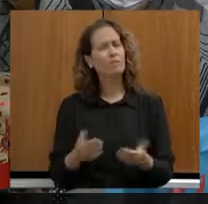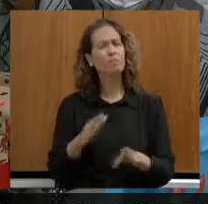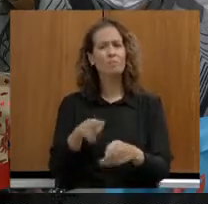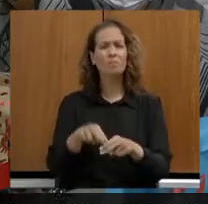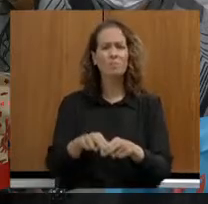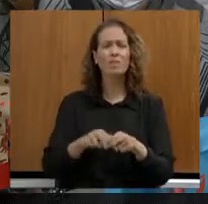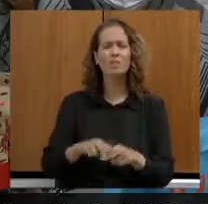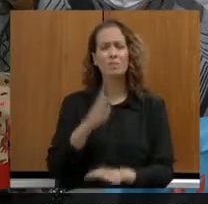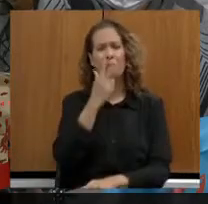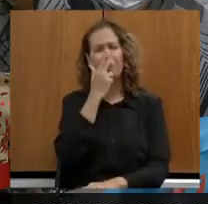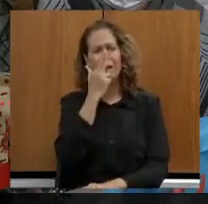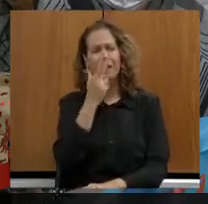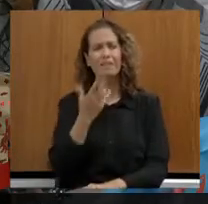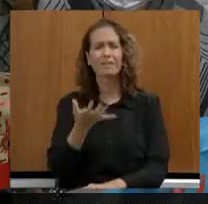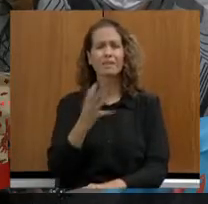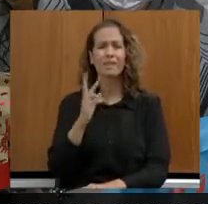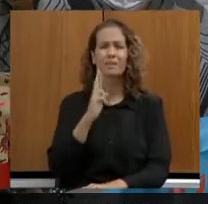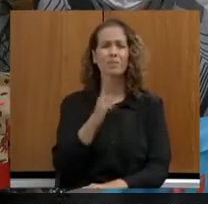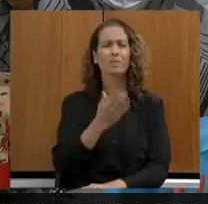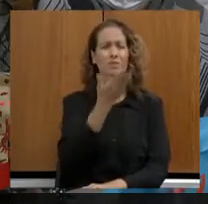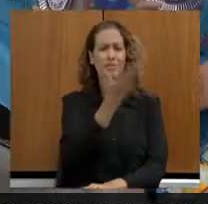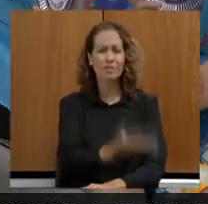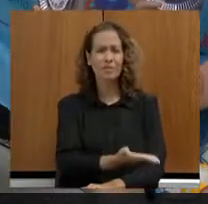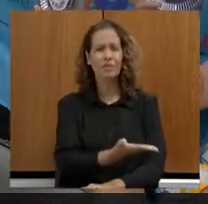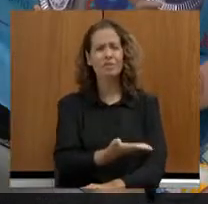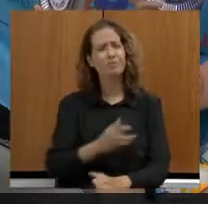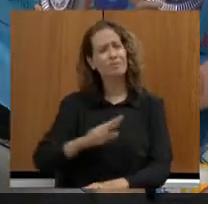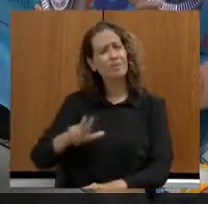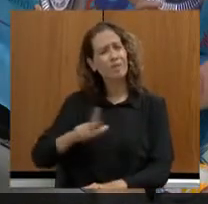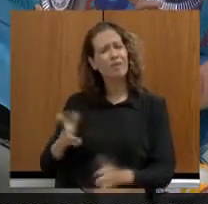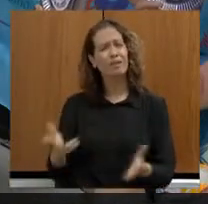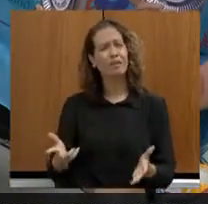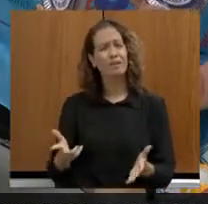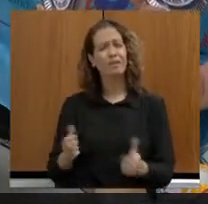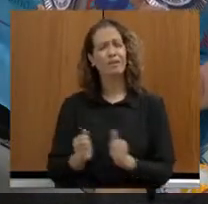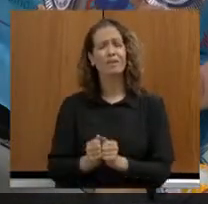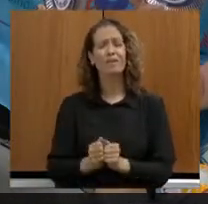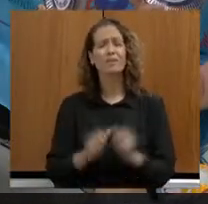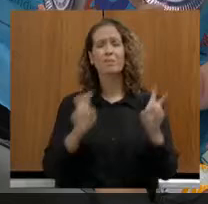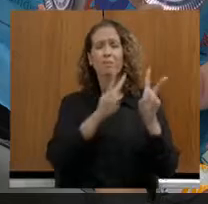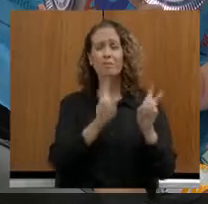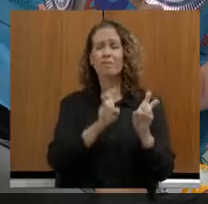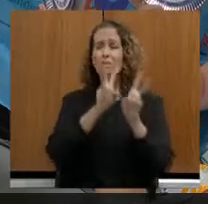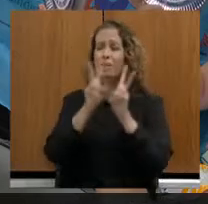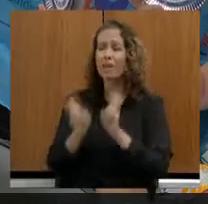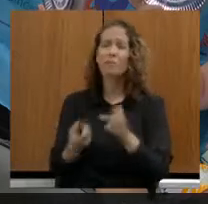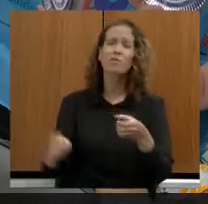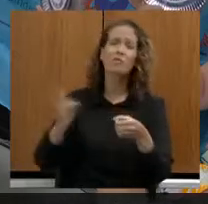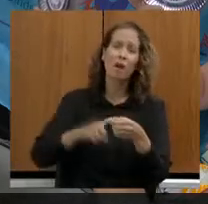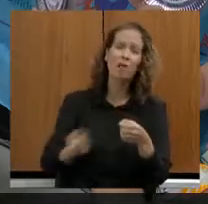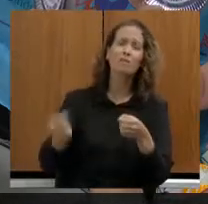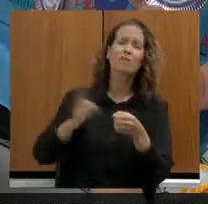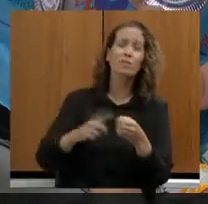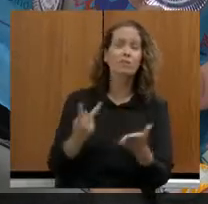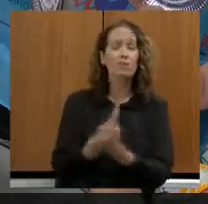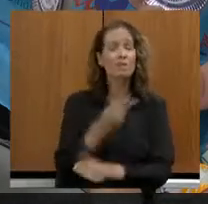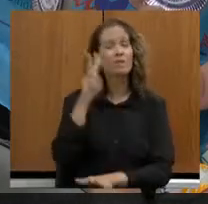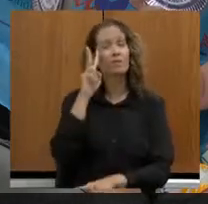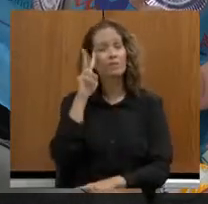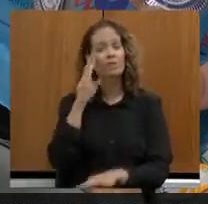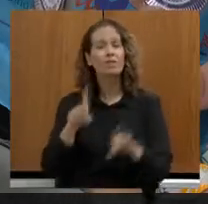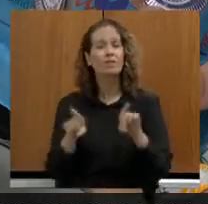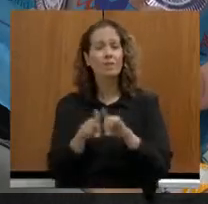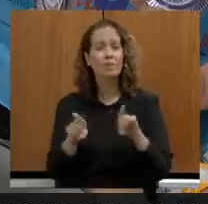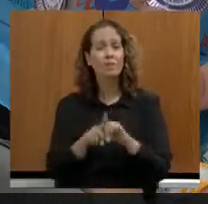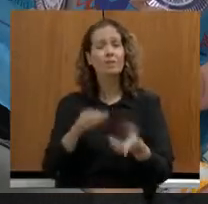vai ficar parecendo que ela tá querendo responder o senhor são assuntos que voltaram acontecer isso aconteceu na segunda-feira